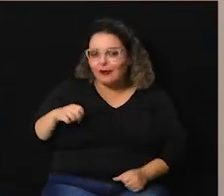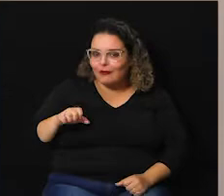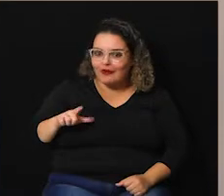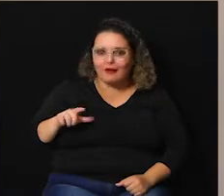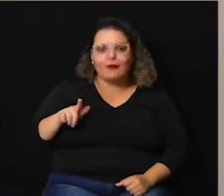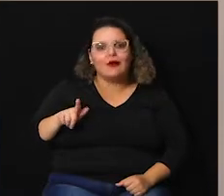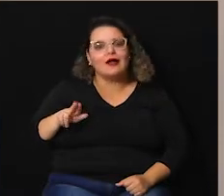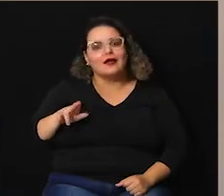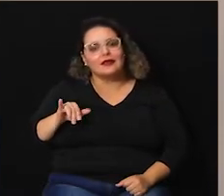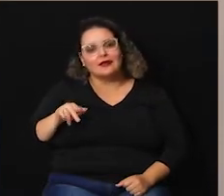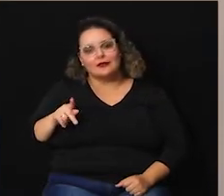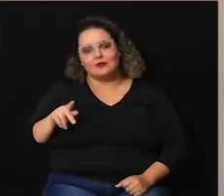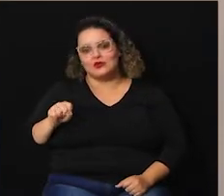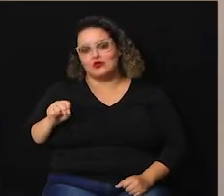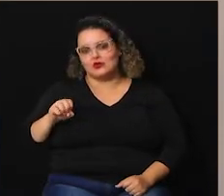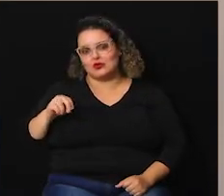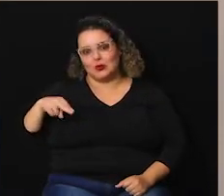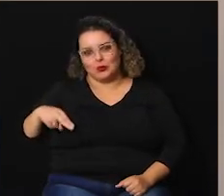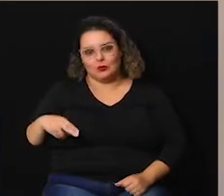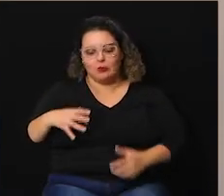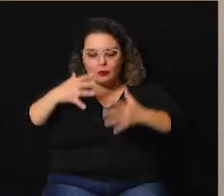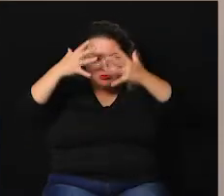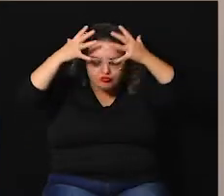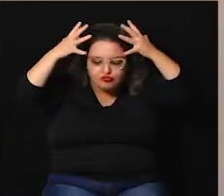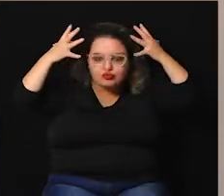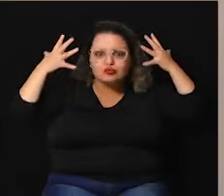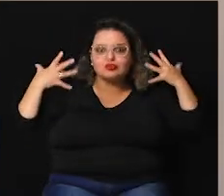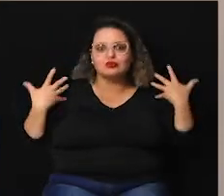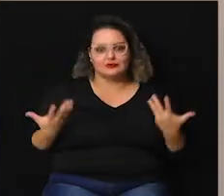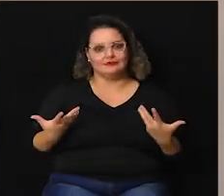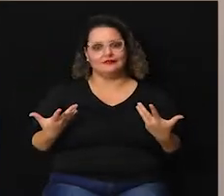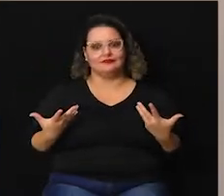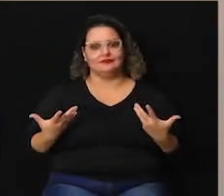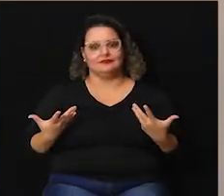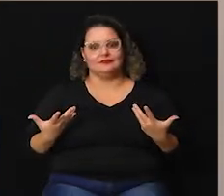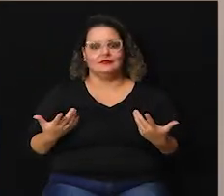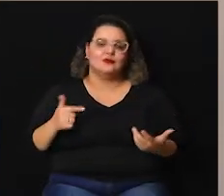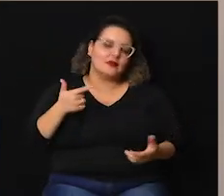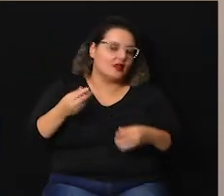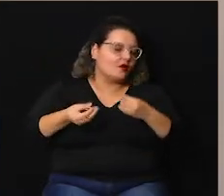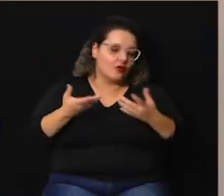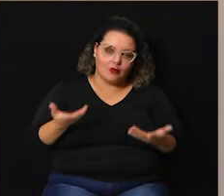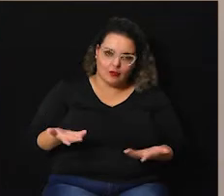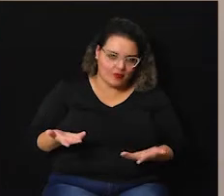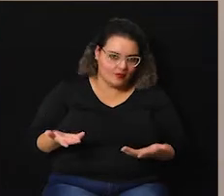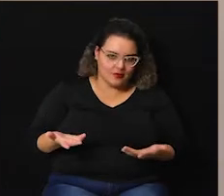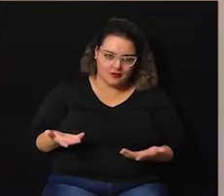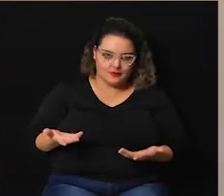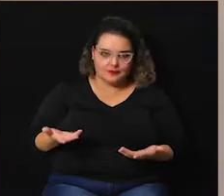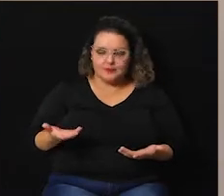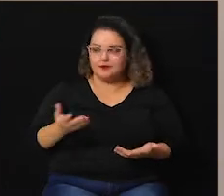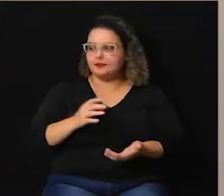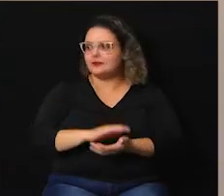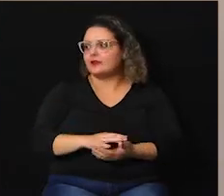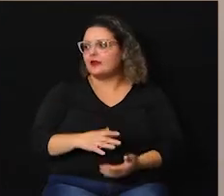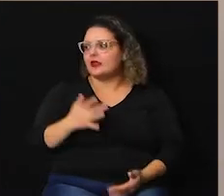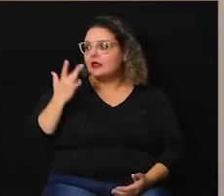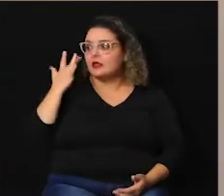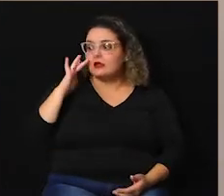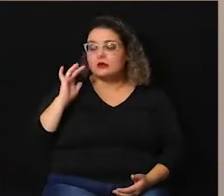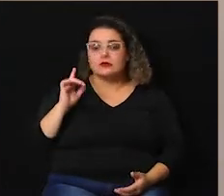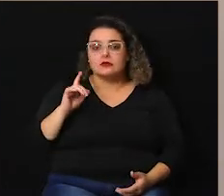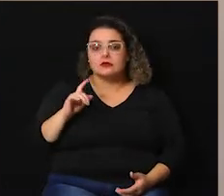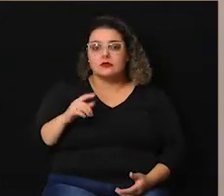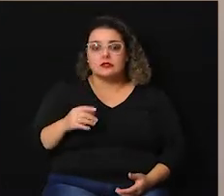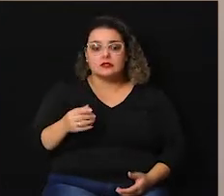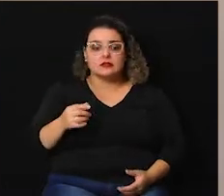chega com cabelo muito, muito avançado. Aliás, eu não sei se dá para aparecer na imagem, mas eu